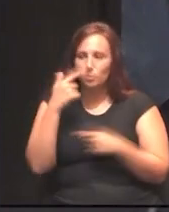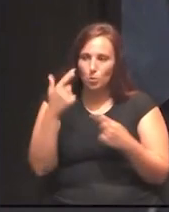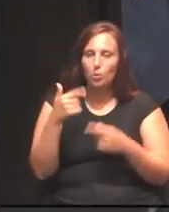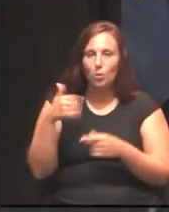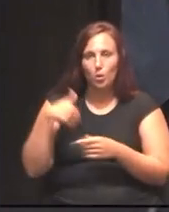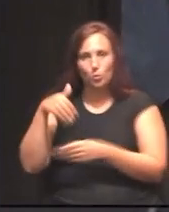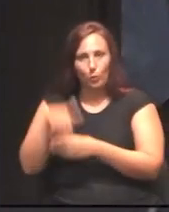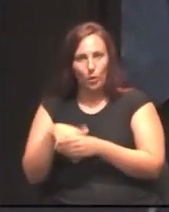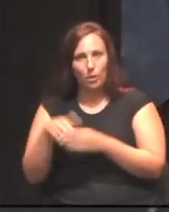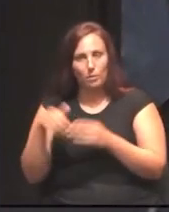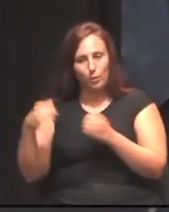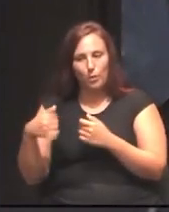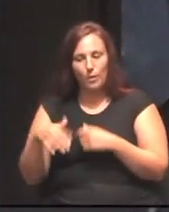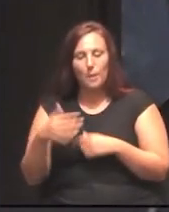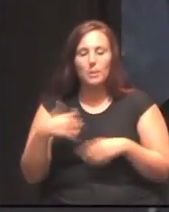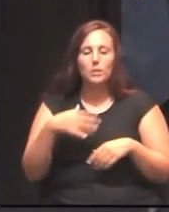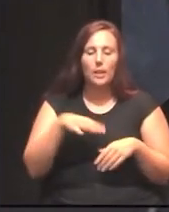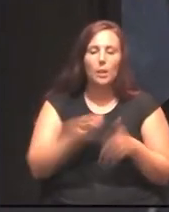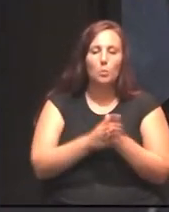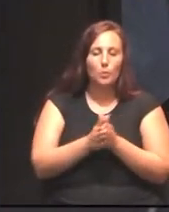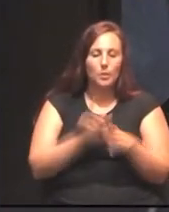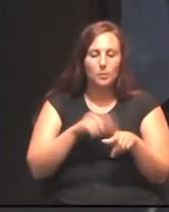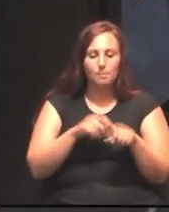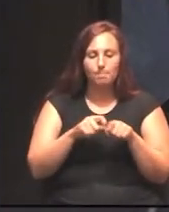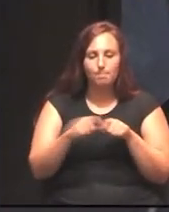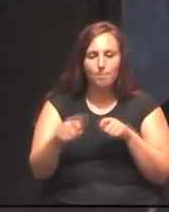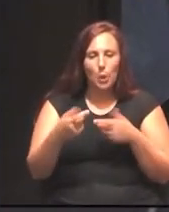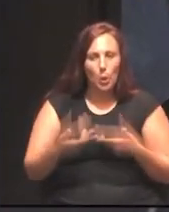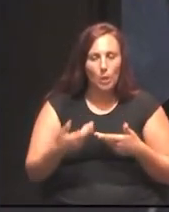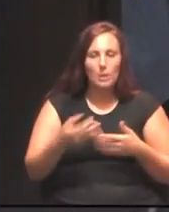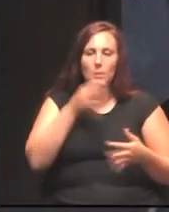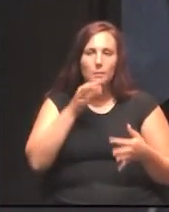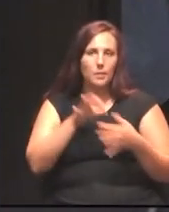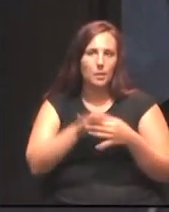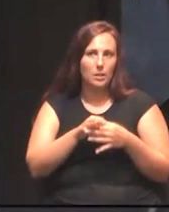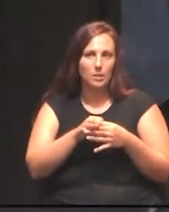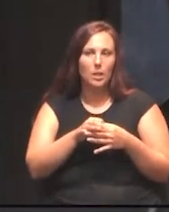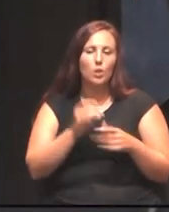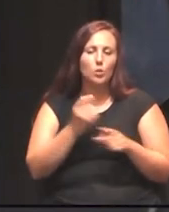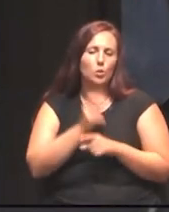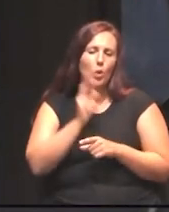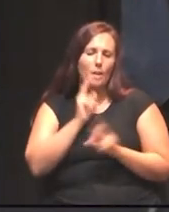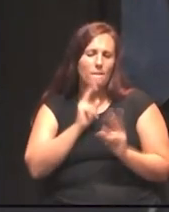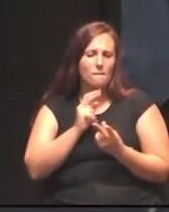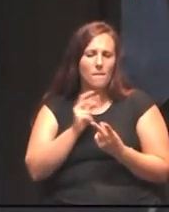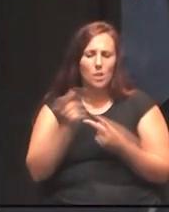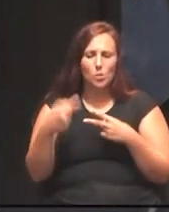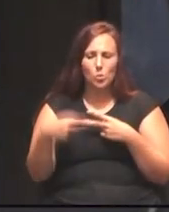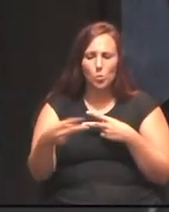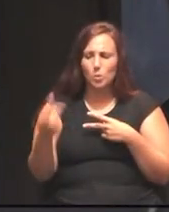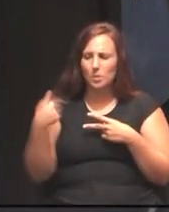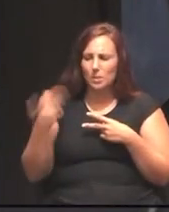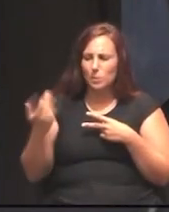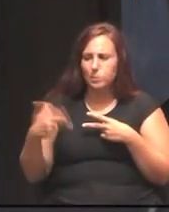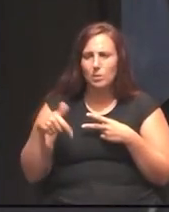Mas eu queria aproveitar estes minutos deste primeiro PAOD para falar sobre as duas tragédias que aconteceram nas últimas duas semanas aqui